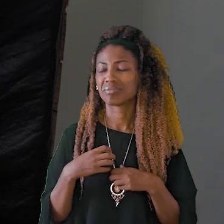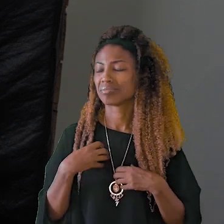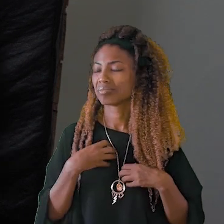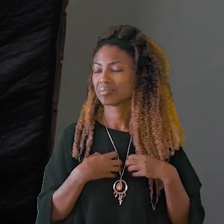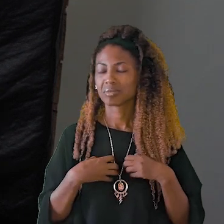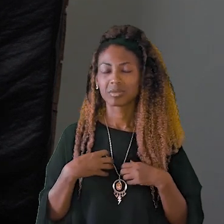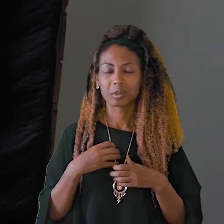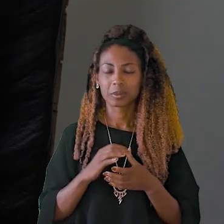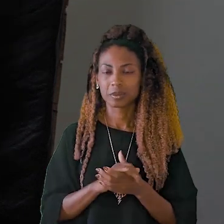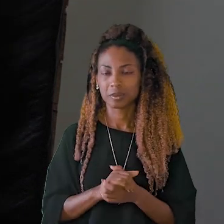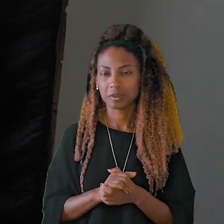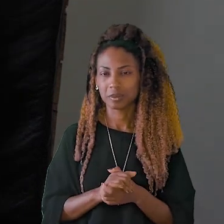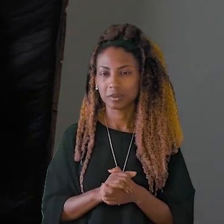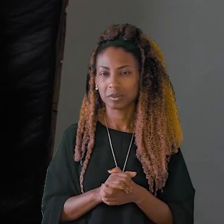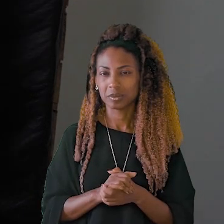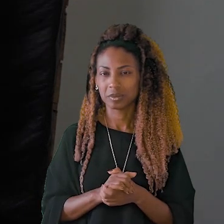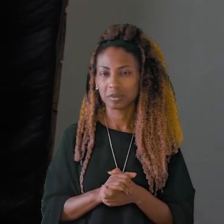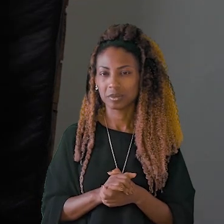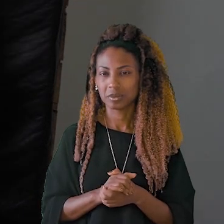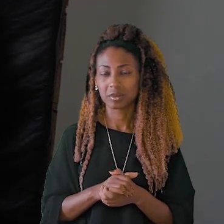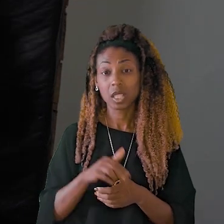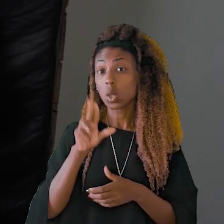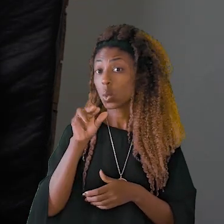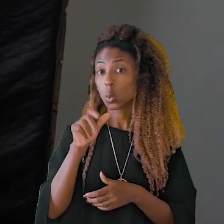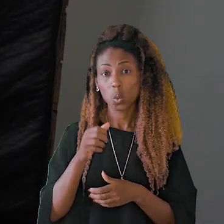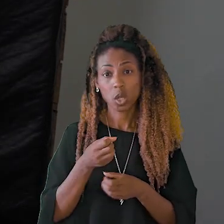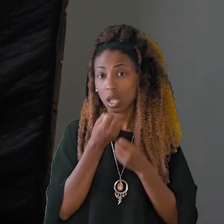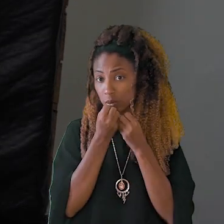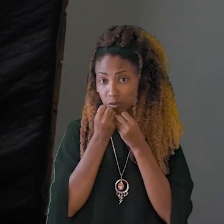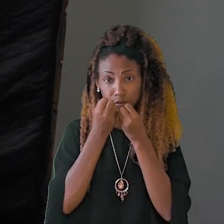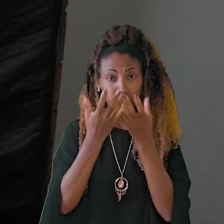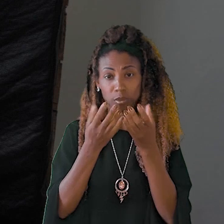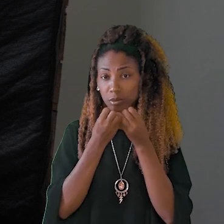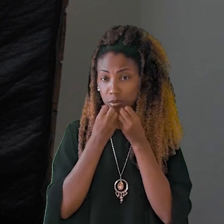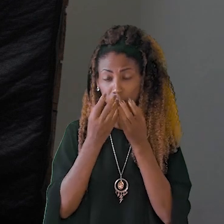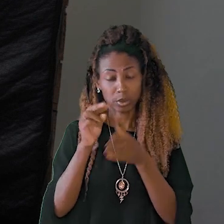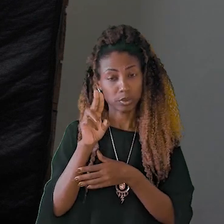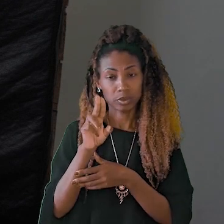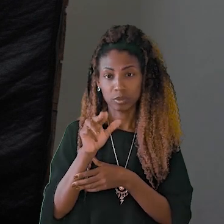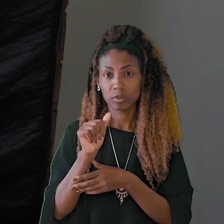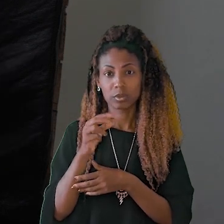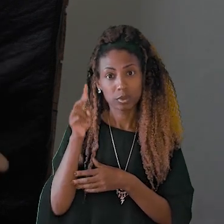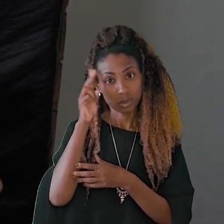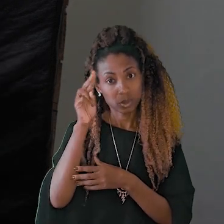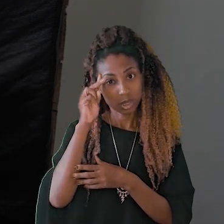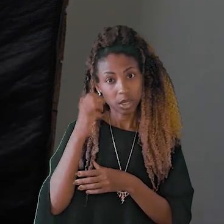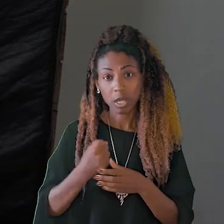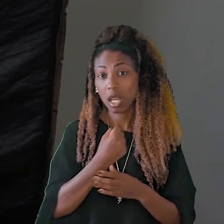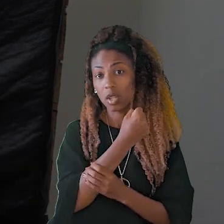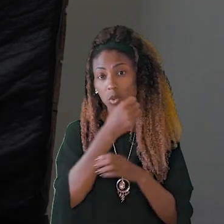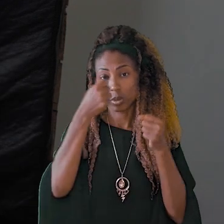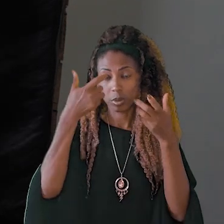Pelo menos eu vou falar a vocês, que eu nunca tinha falado isso para as pessoas, mas eu lembro que Exu falou comigo